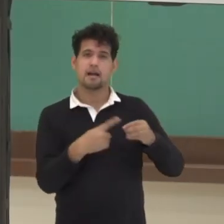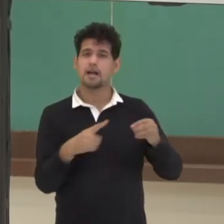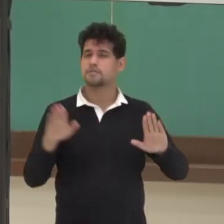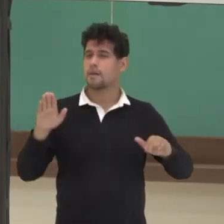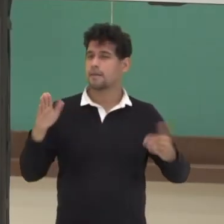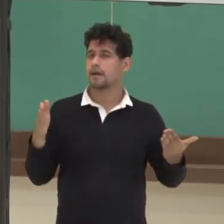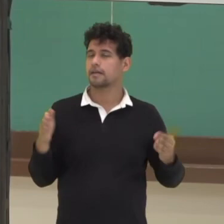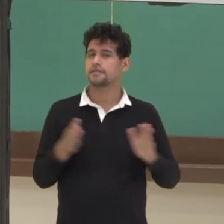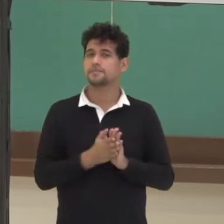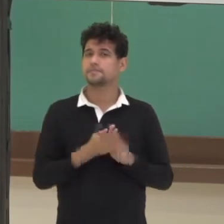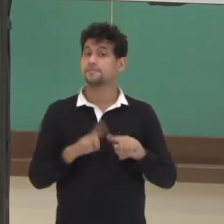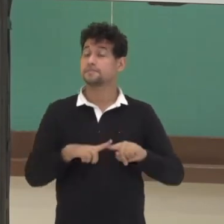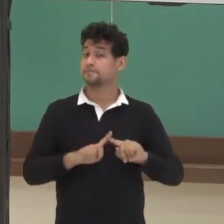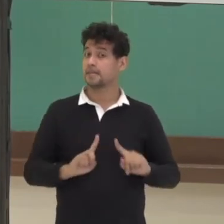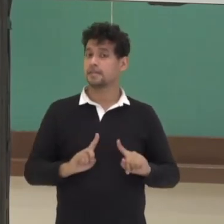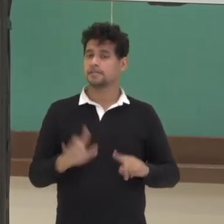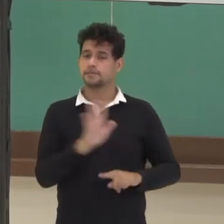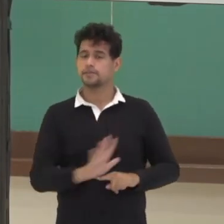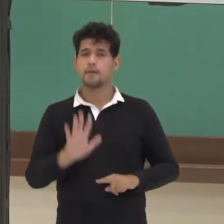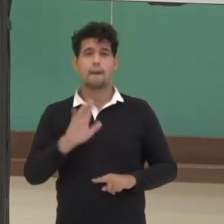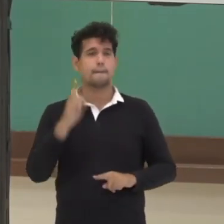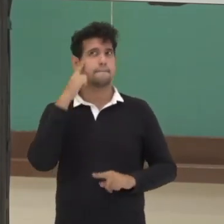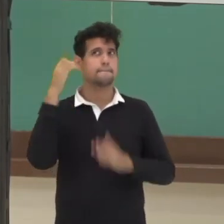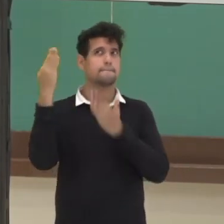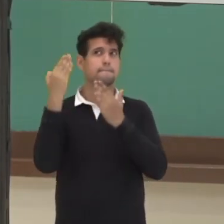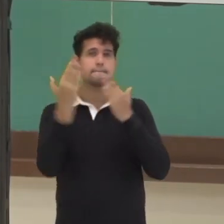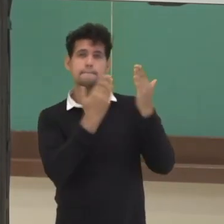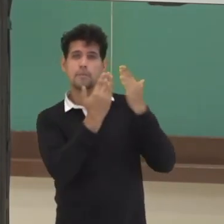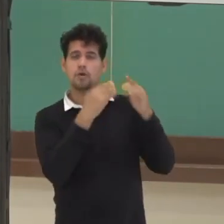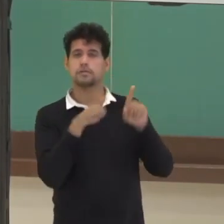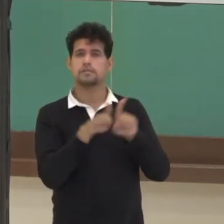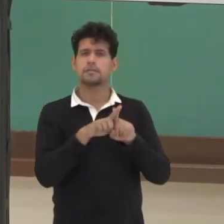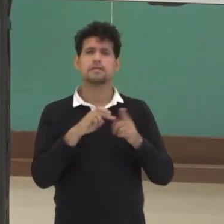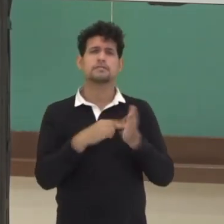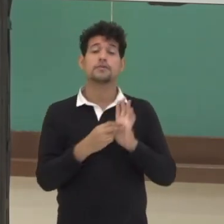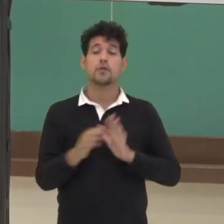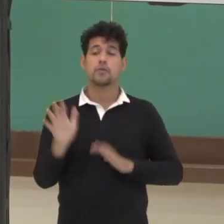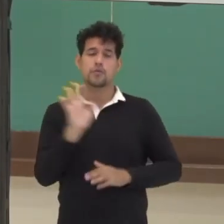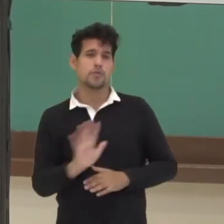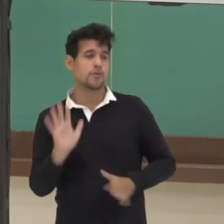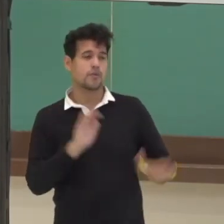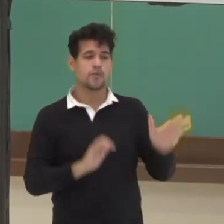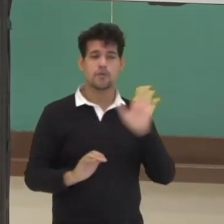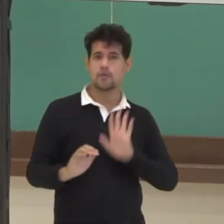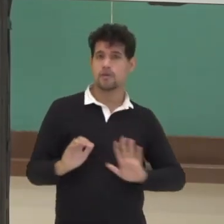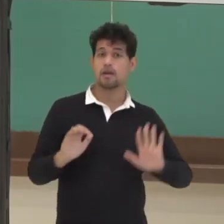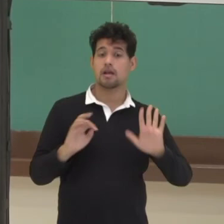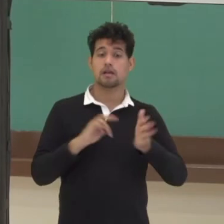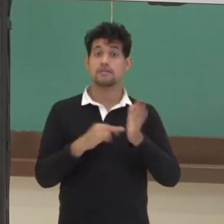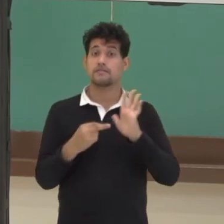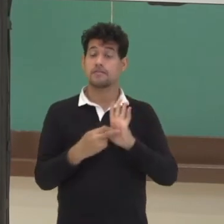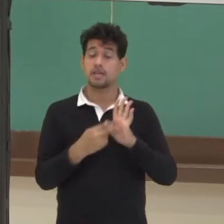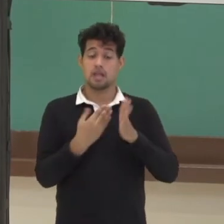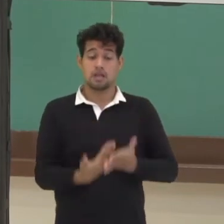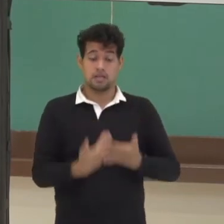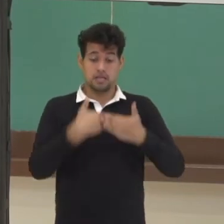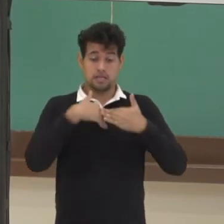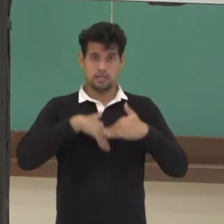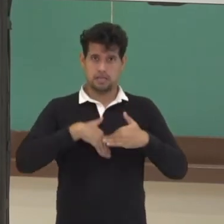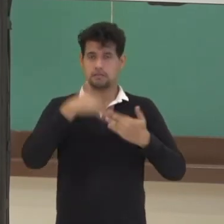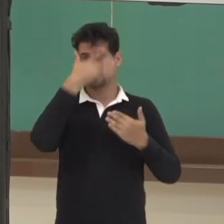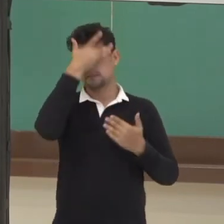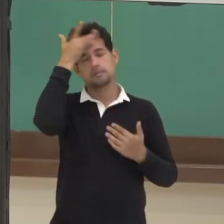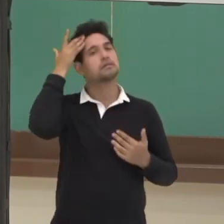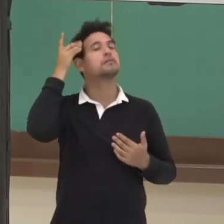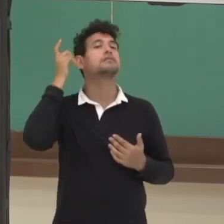praia, já o espaço psicológico, né? É um ambiente, que é o interior da personagem. Então,